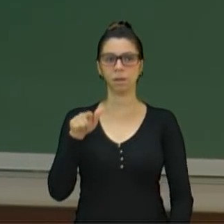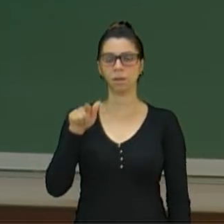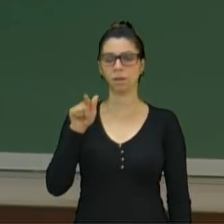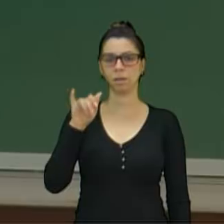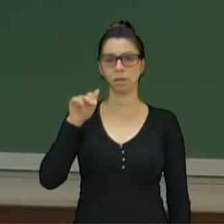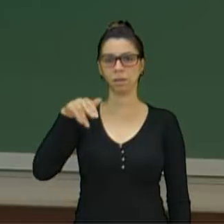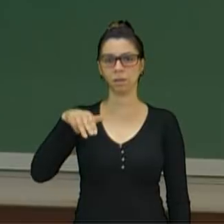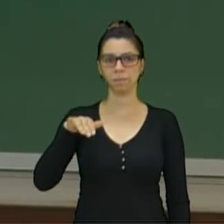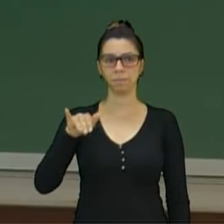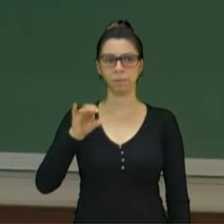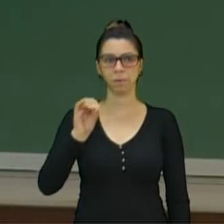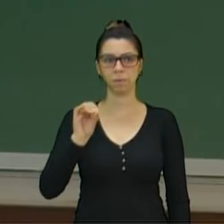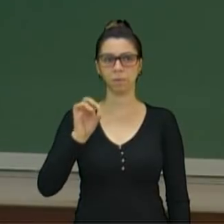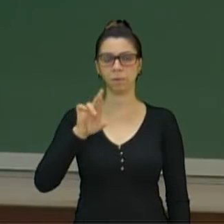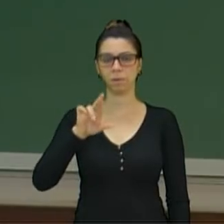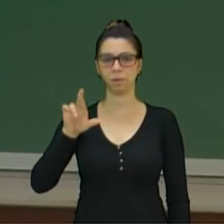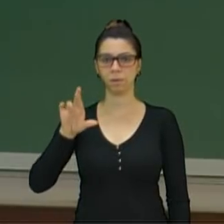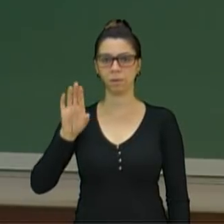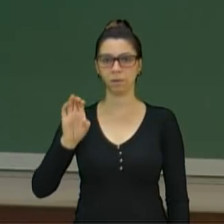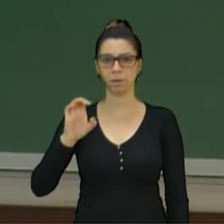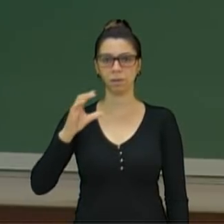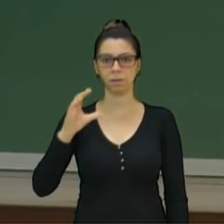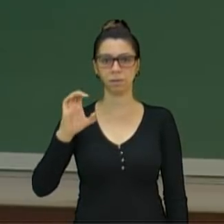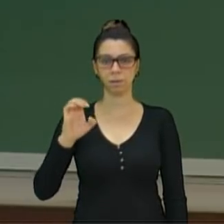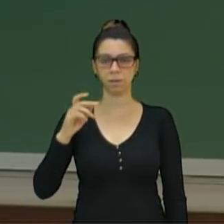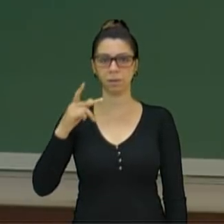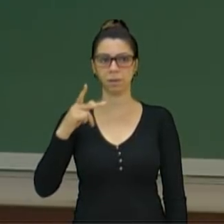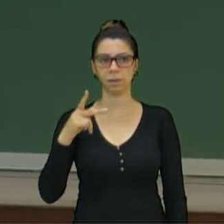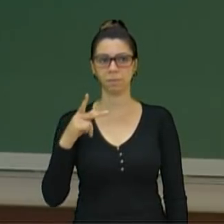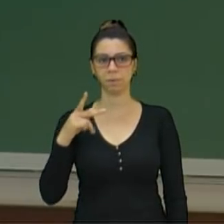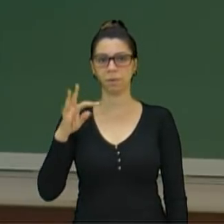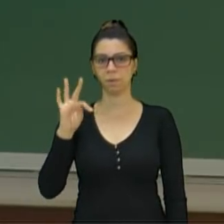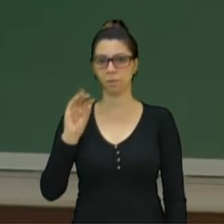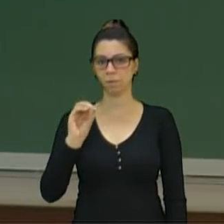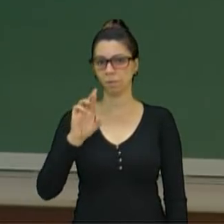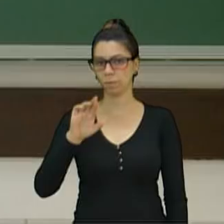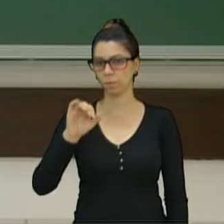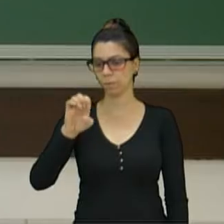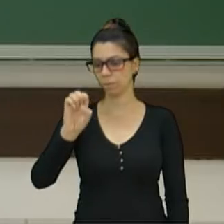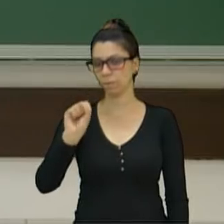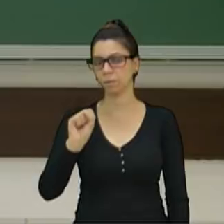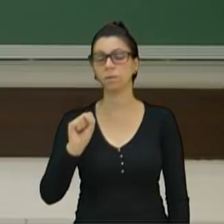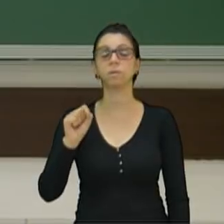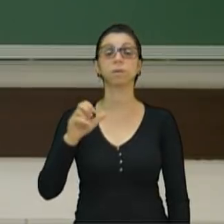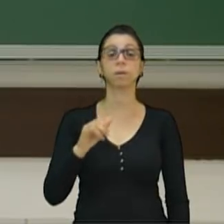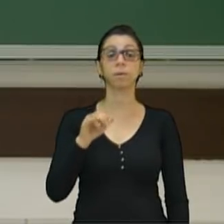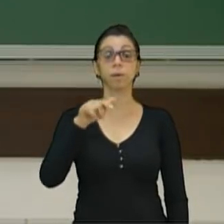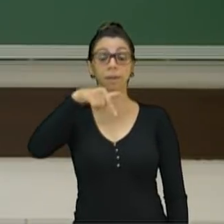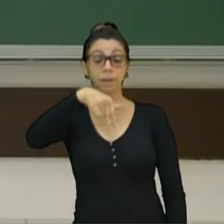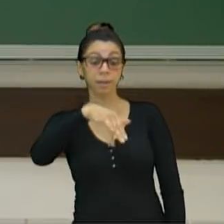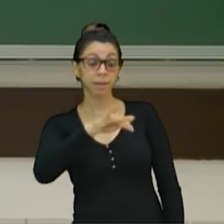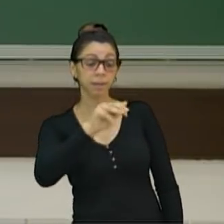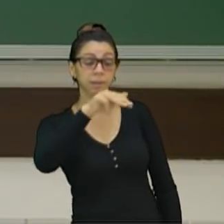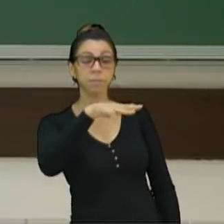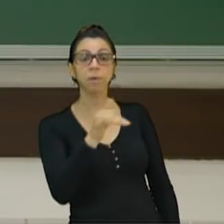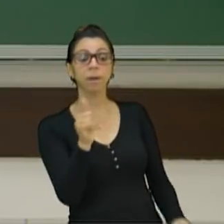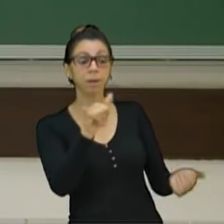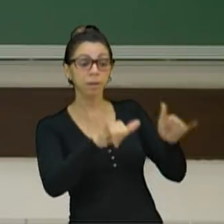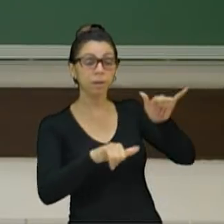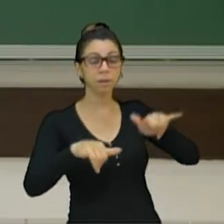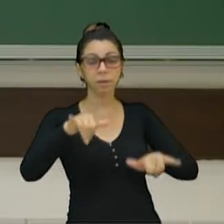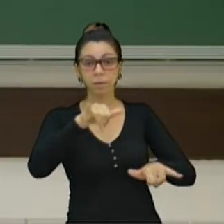quimiorreceptora? Olhem a palavra. Químio vem de químico, receptora